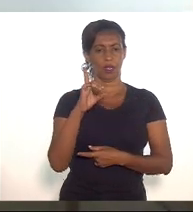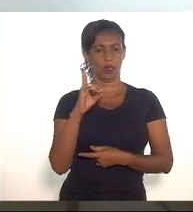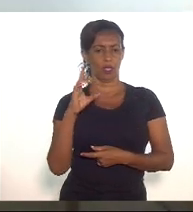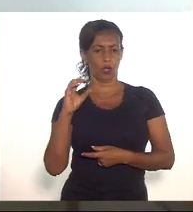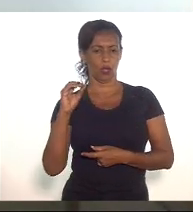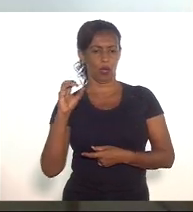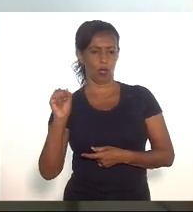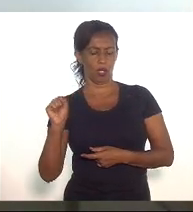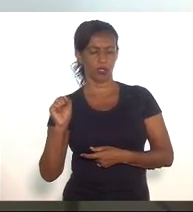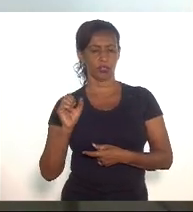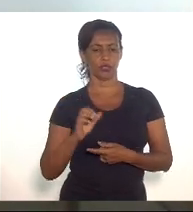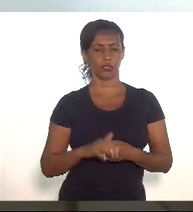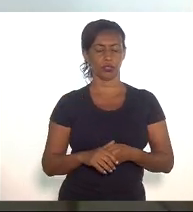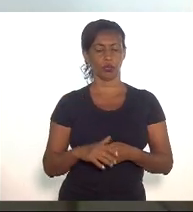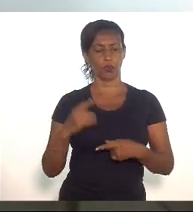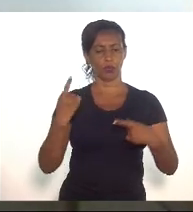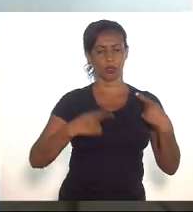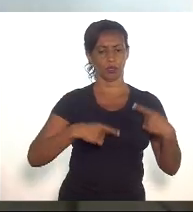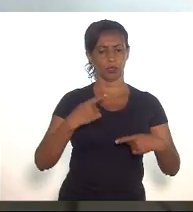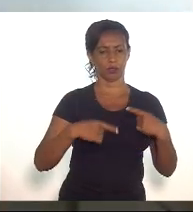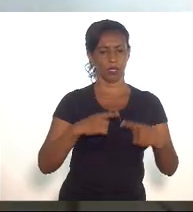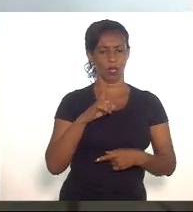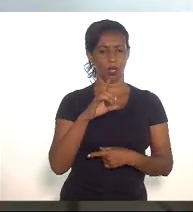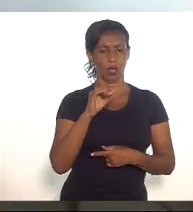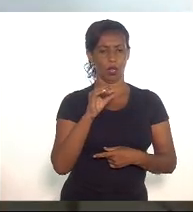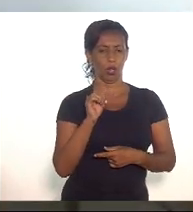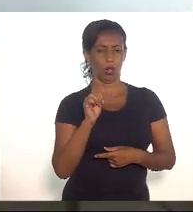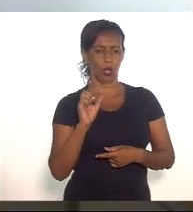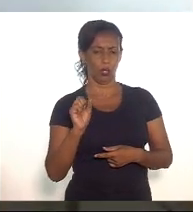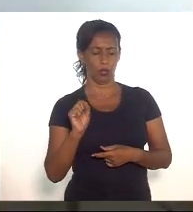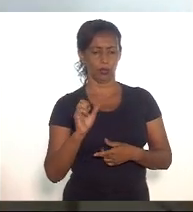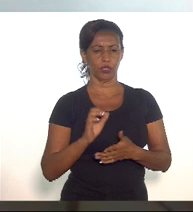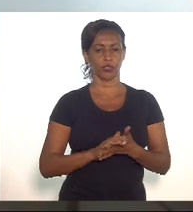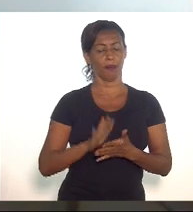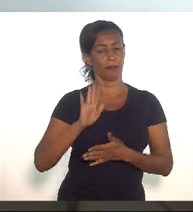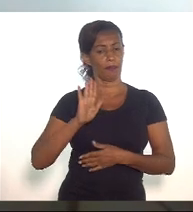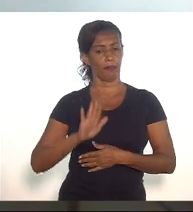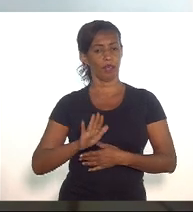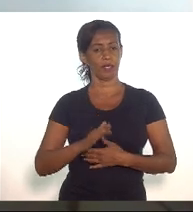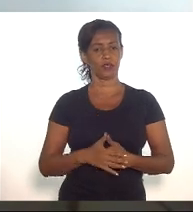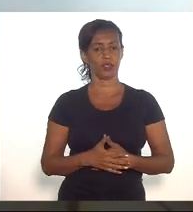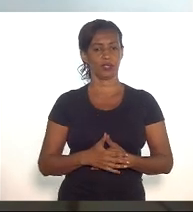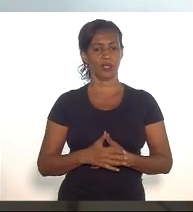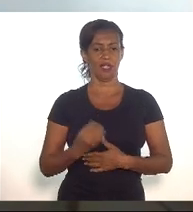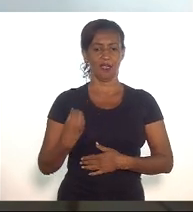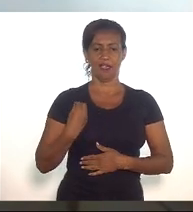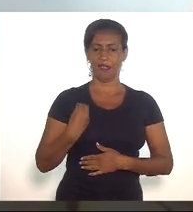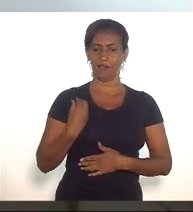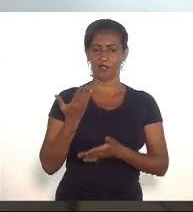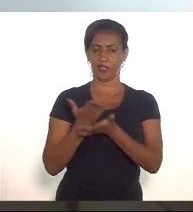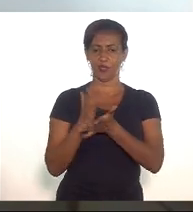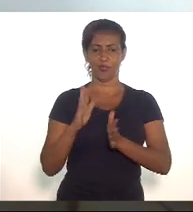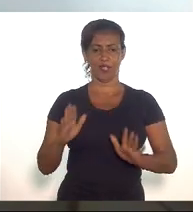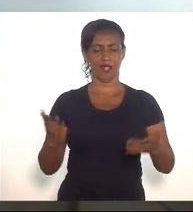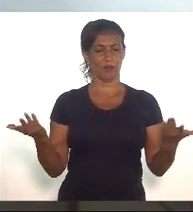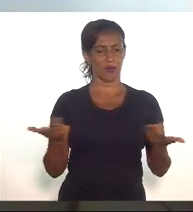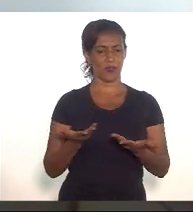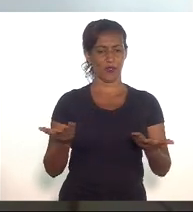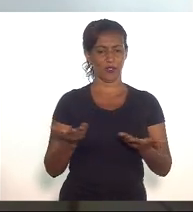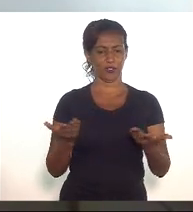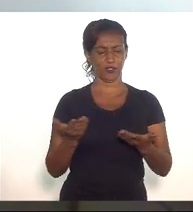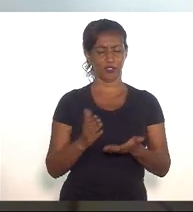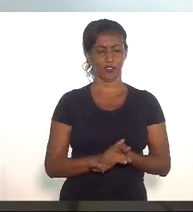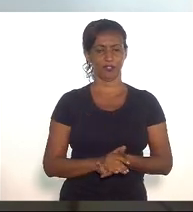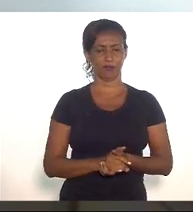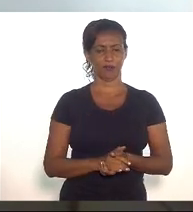quanto nas discussões das LOAs. Mas a vida não acaba hoje. A vida